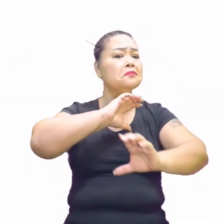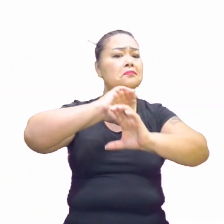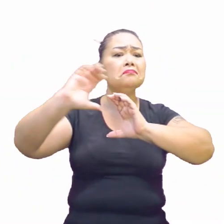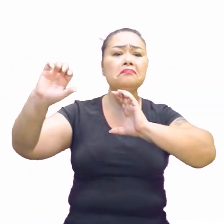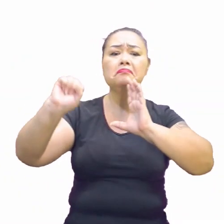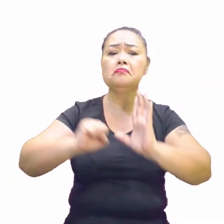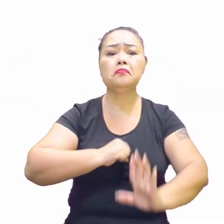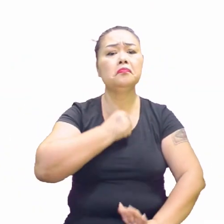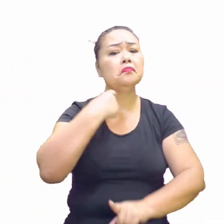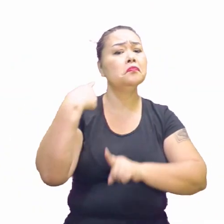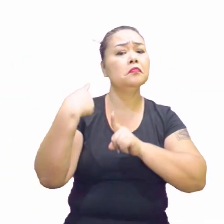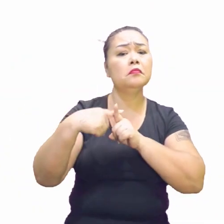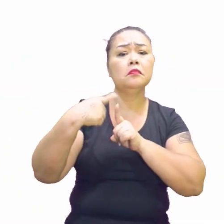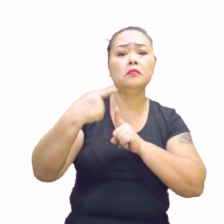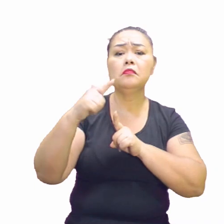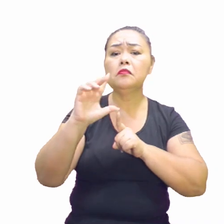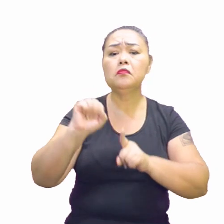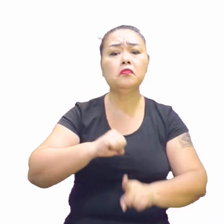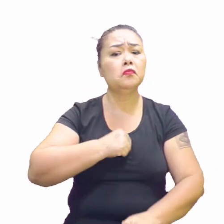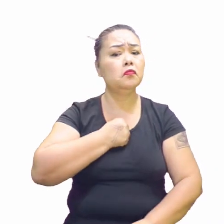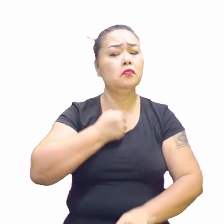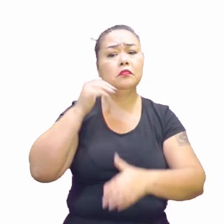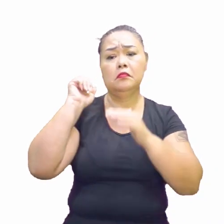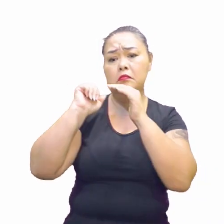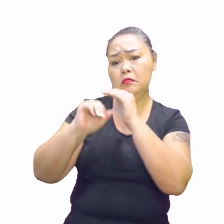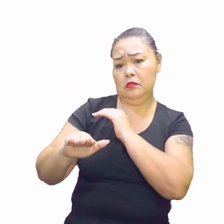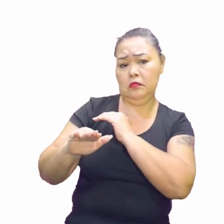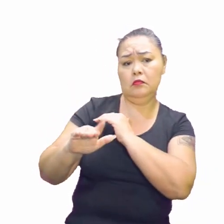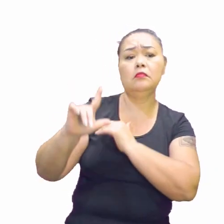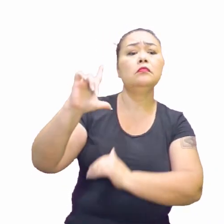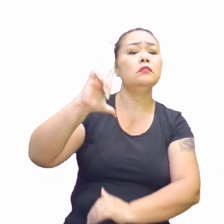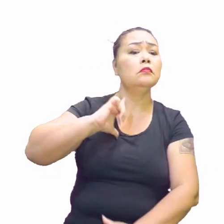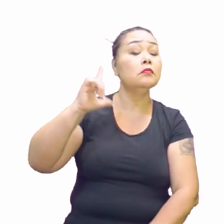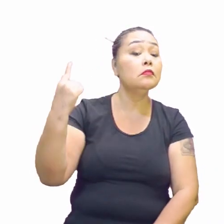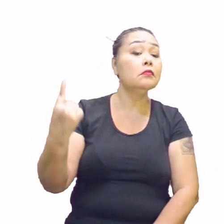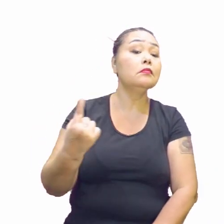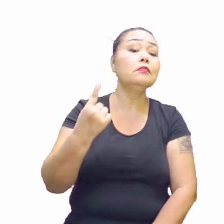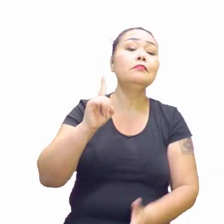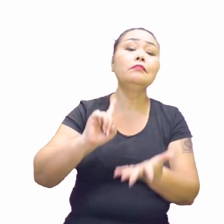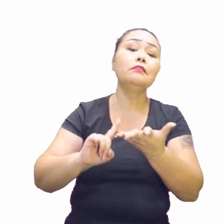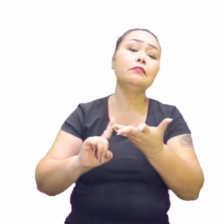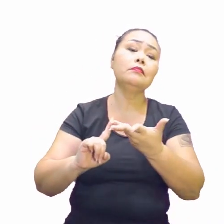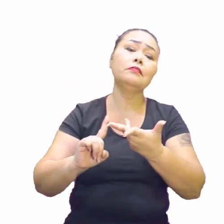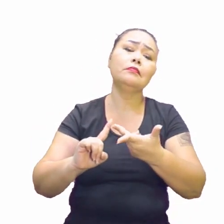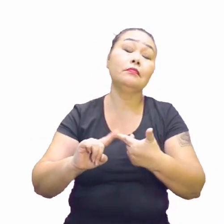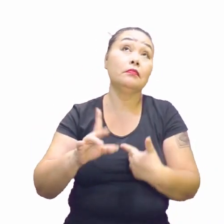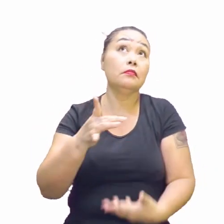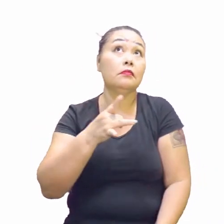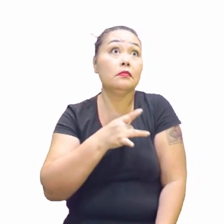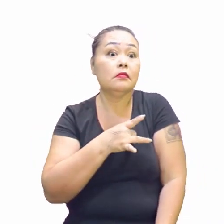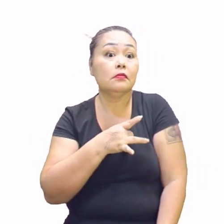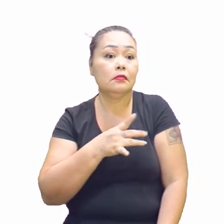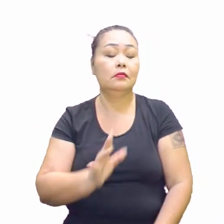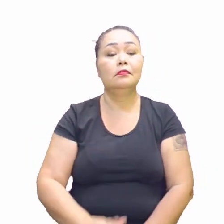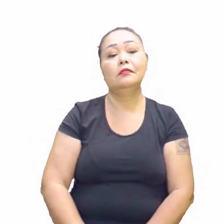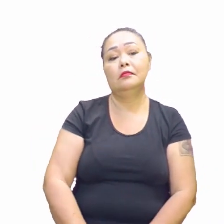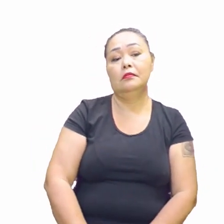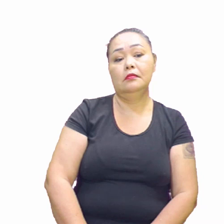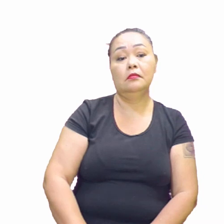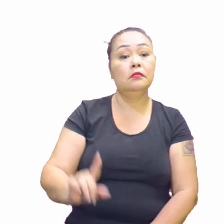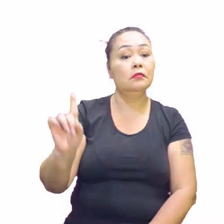Não cantaremos o ódio porque não há ódios guardados. Existe apenas diversas formas de